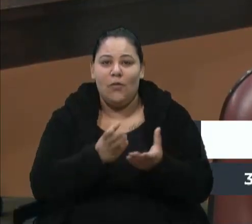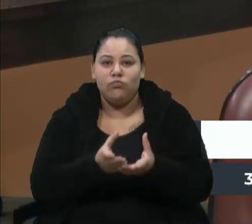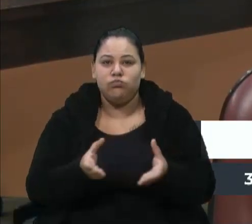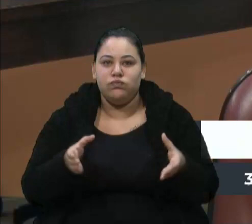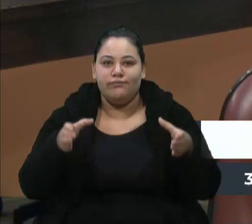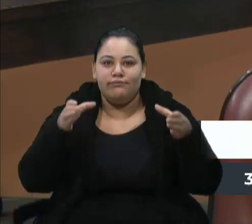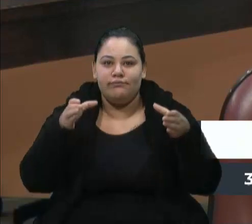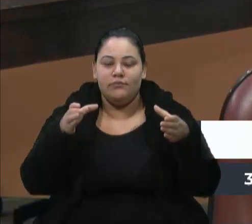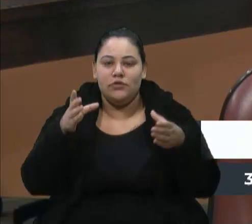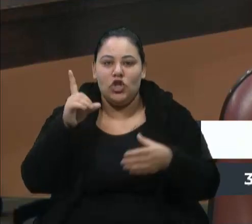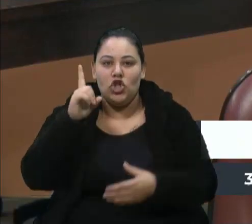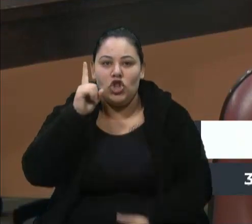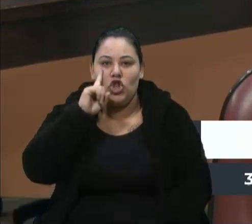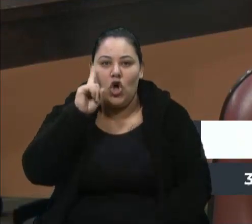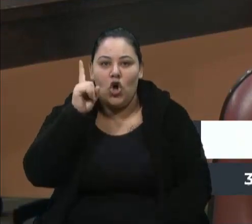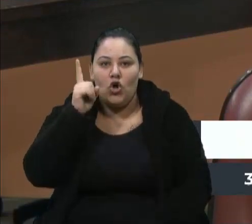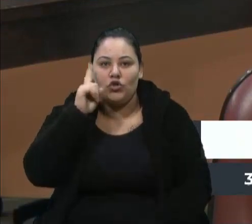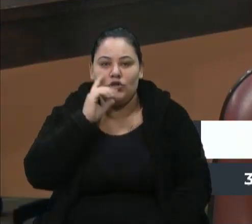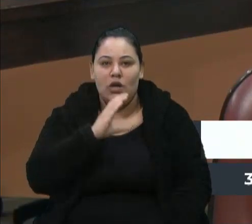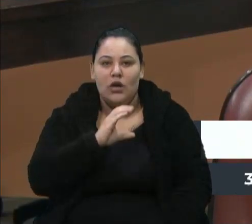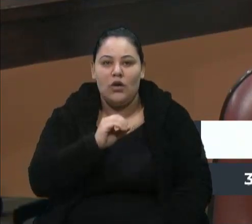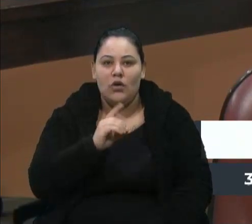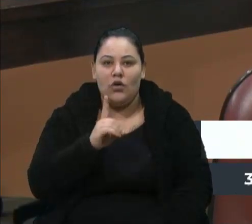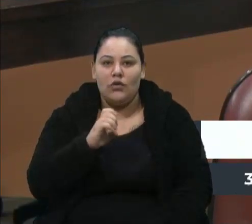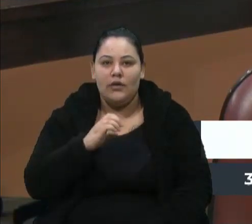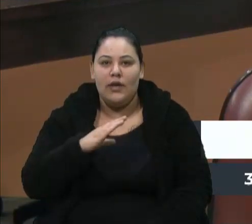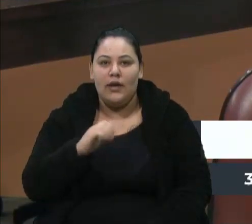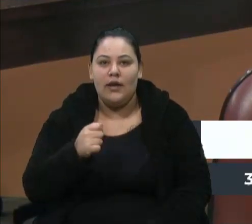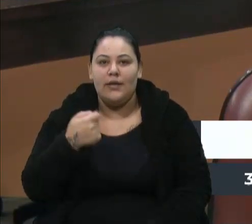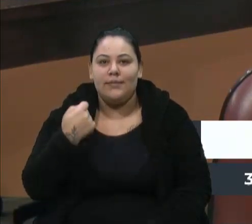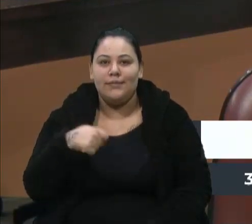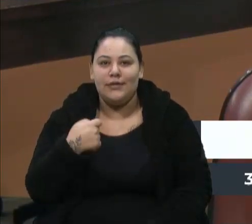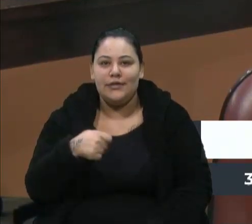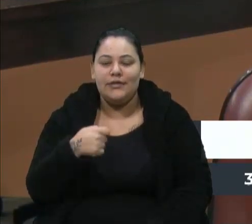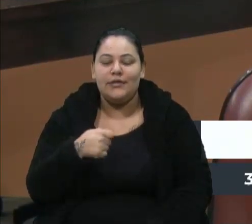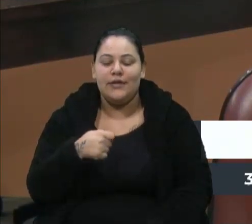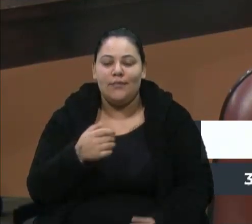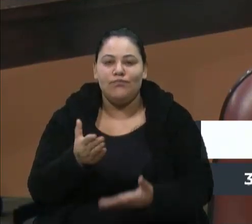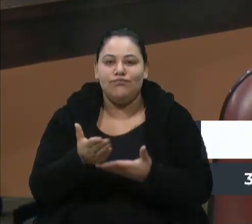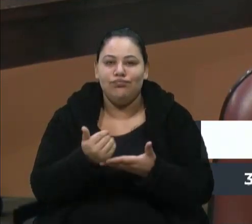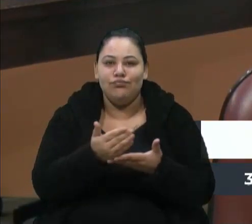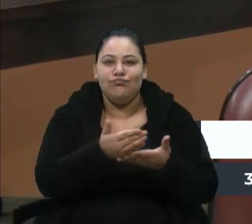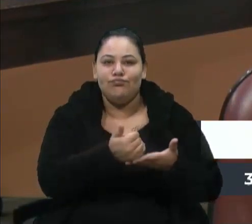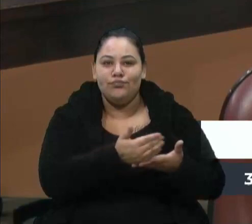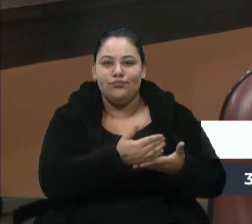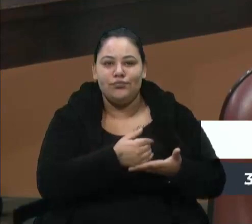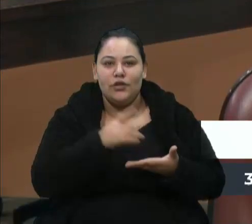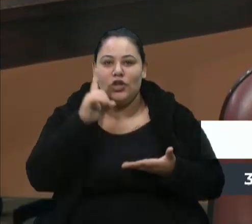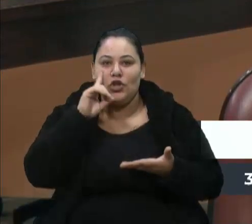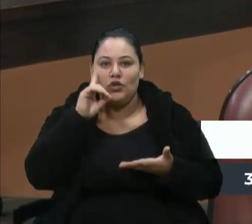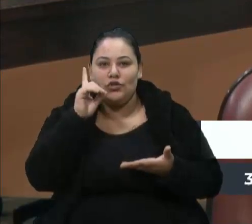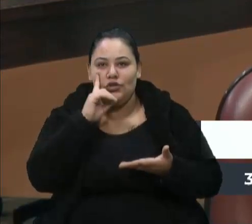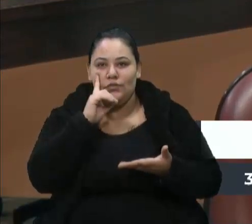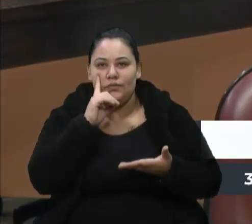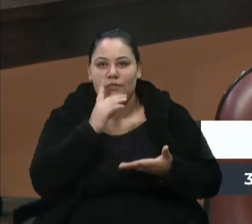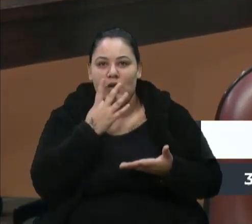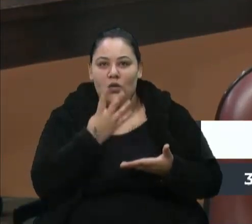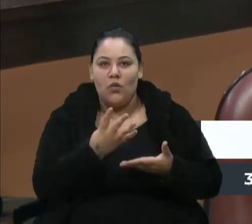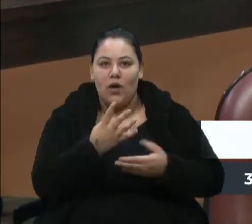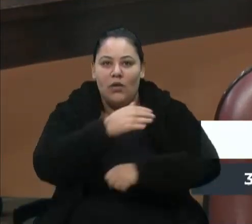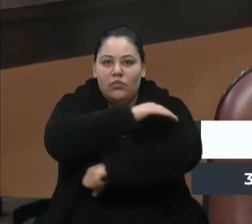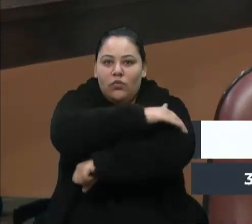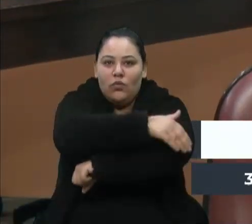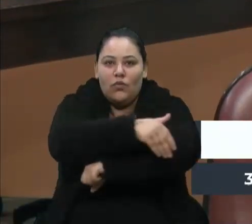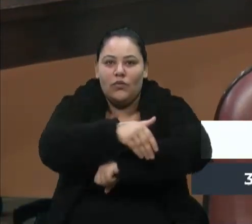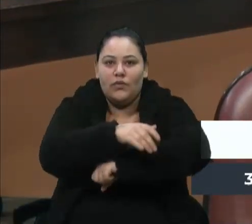a Codeca precisa passar ali com um grupo de pessoas fazer o ajunte. Todos os dias. Em quatro quadras ali, ninguém